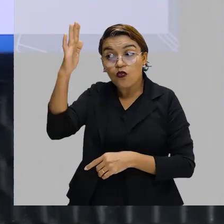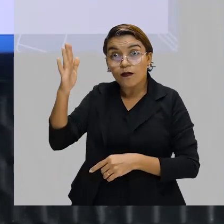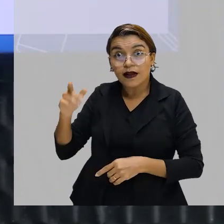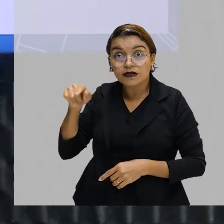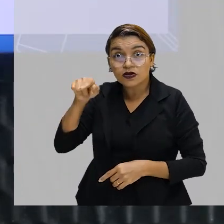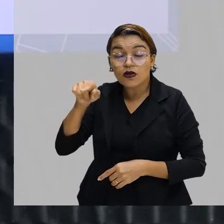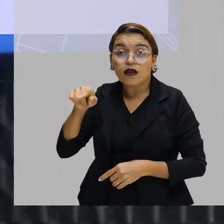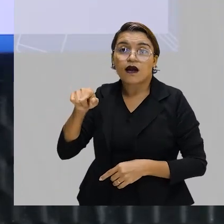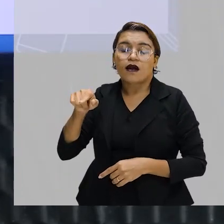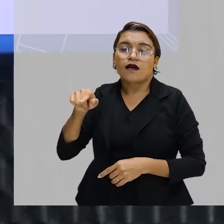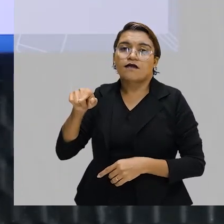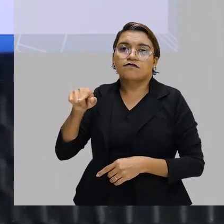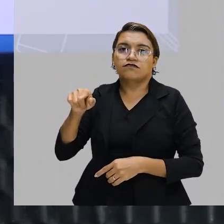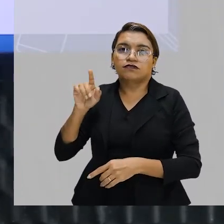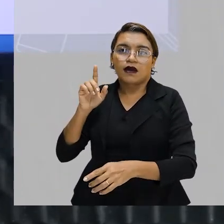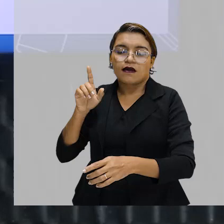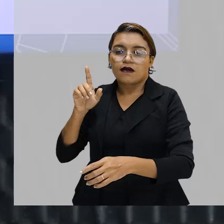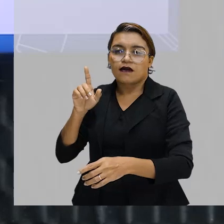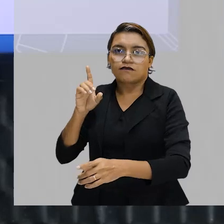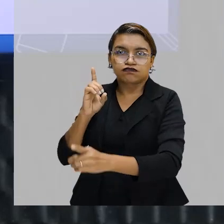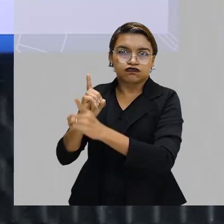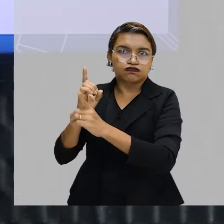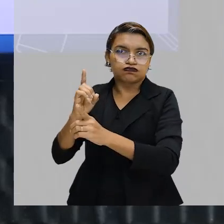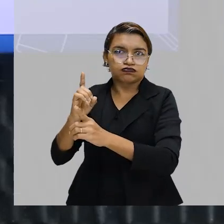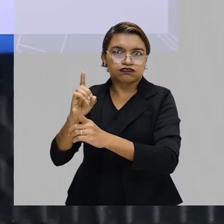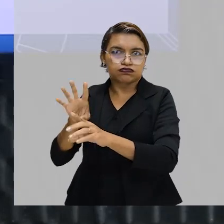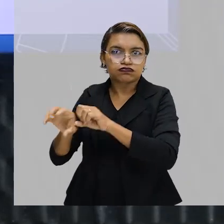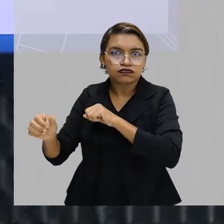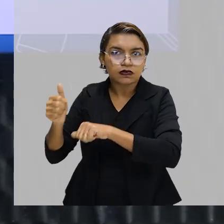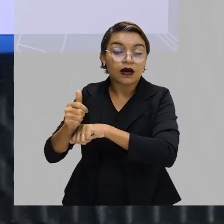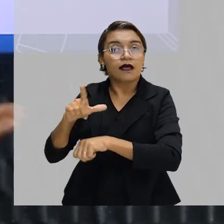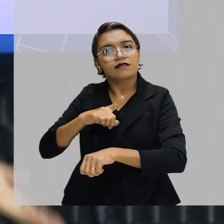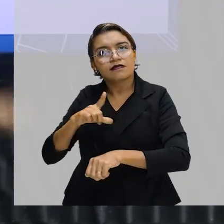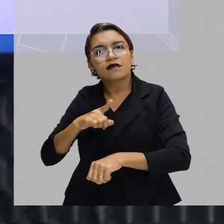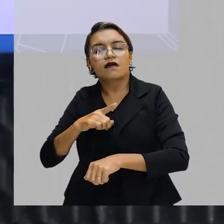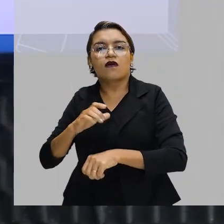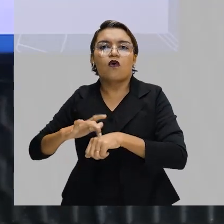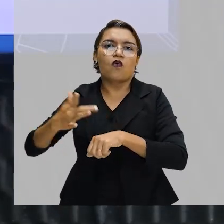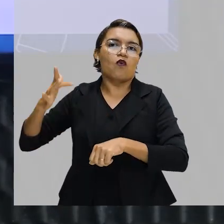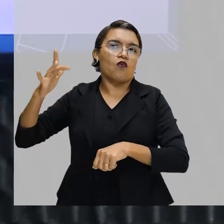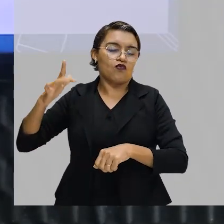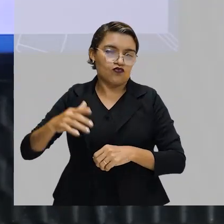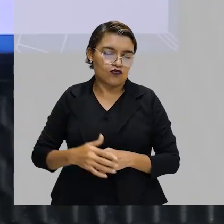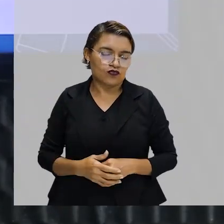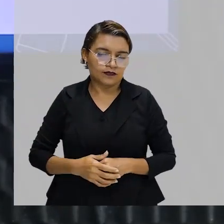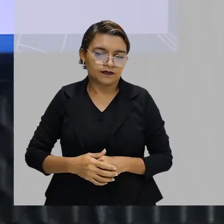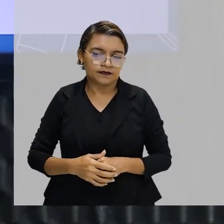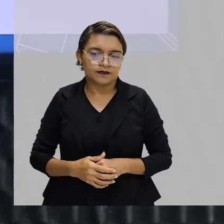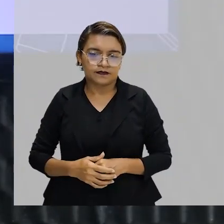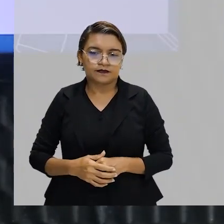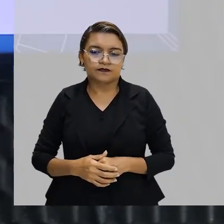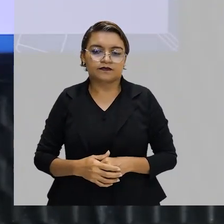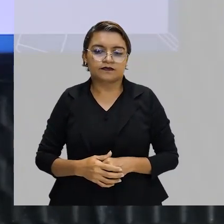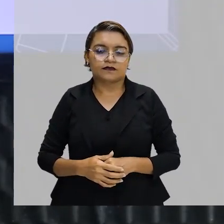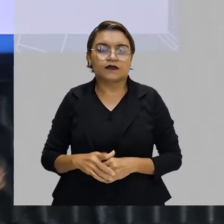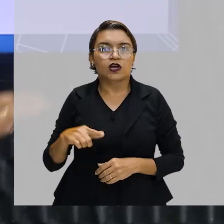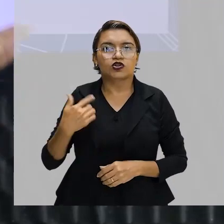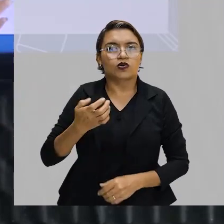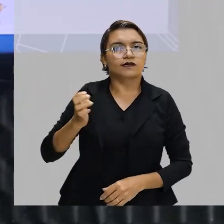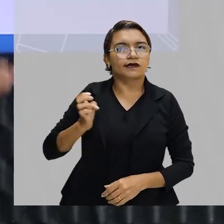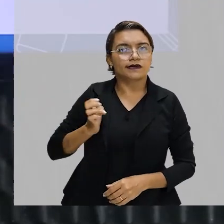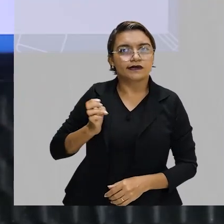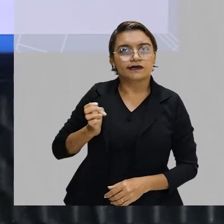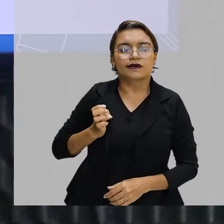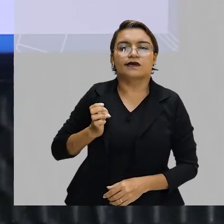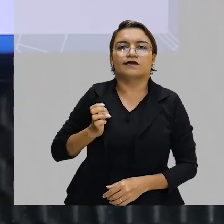ele tinha muito ouro, né? Agora, minha terra tem mais terra, porque o nosso ouro foi levado. As nossas riquezas foram levadas.